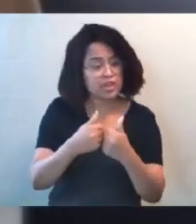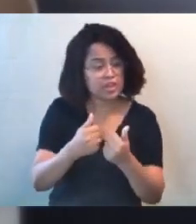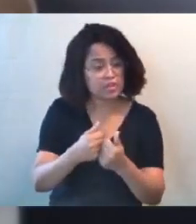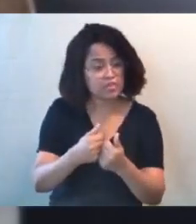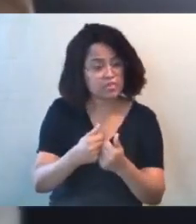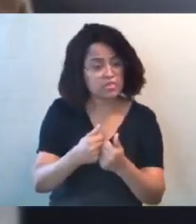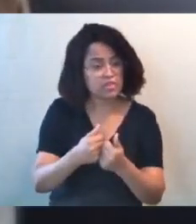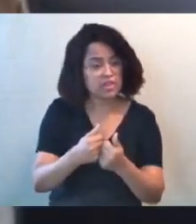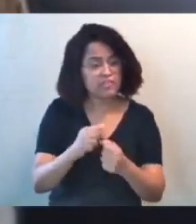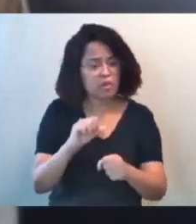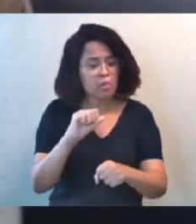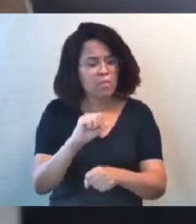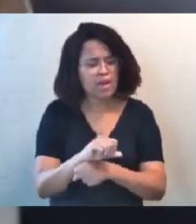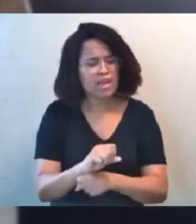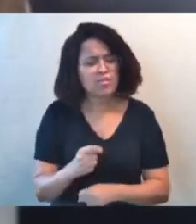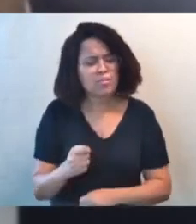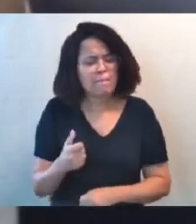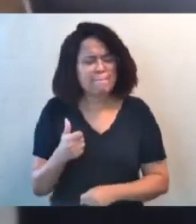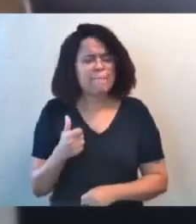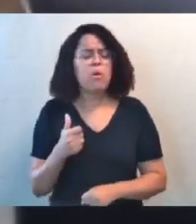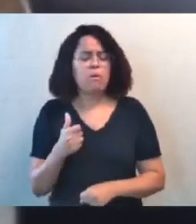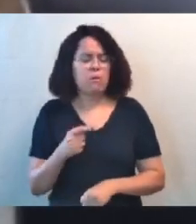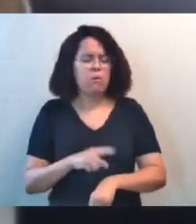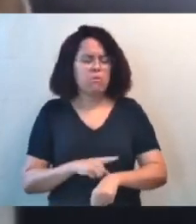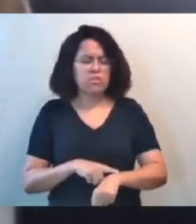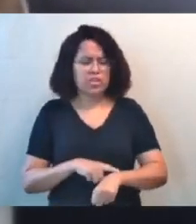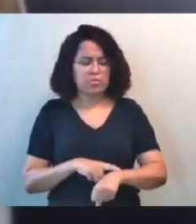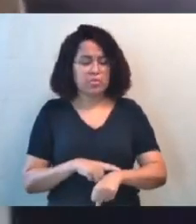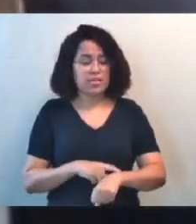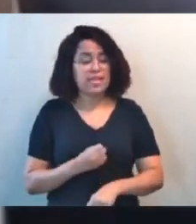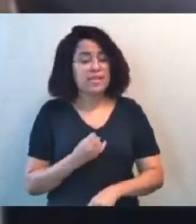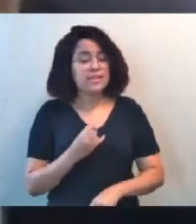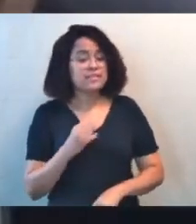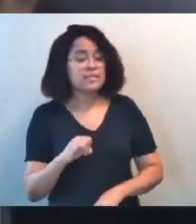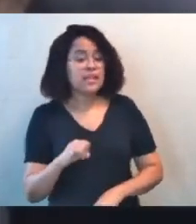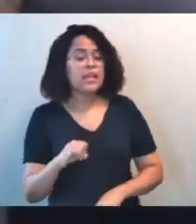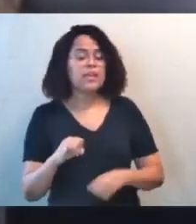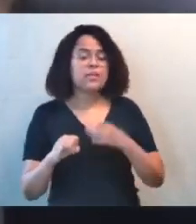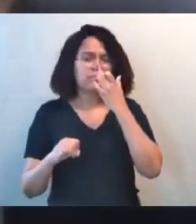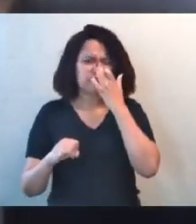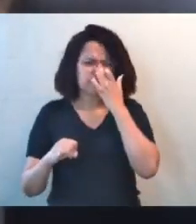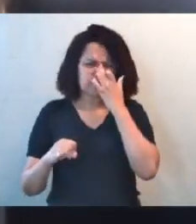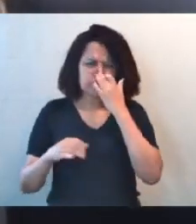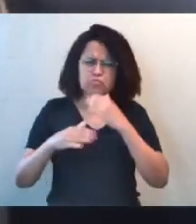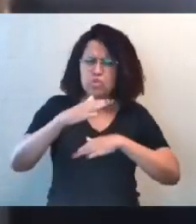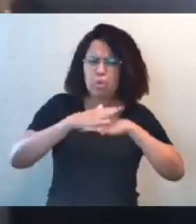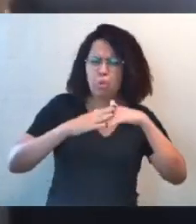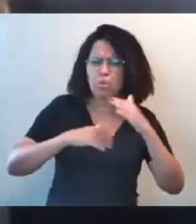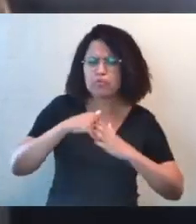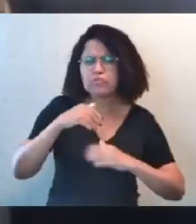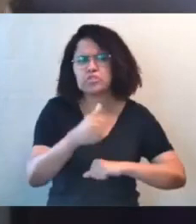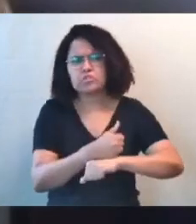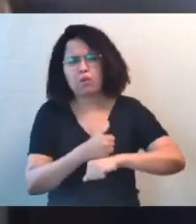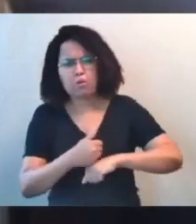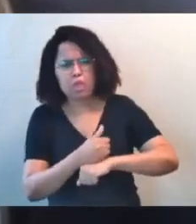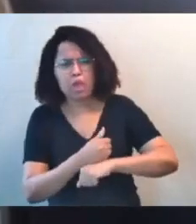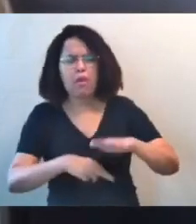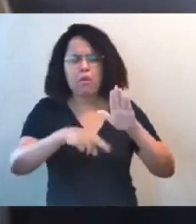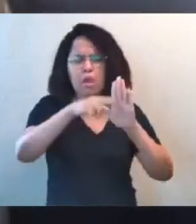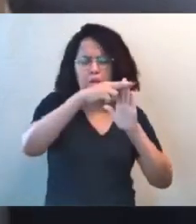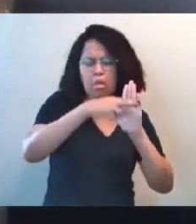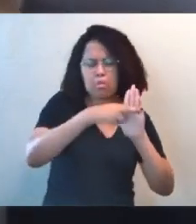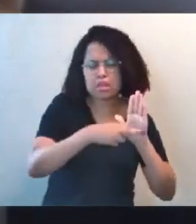Agora, se um profissional atesta que um profissional regulamentado,